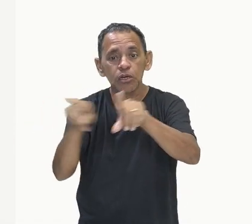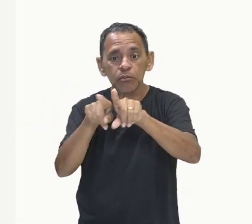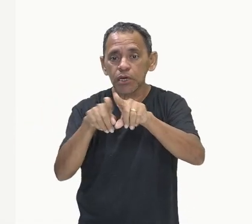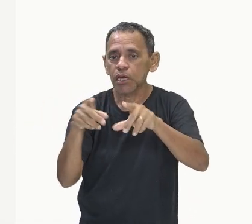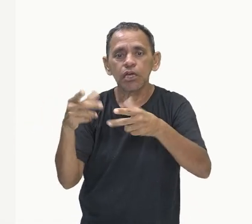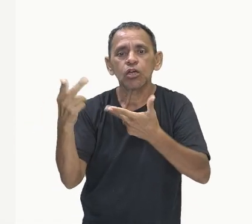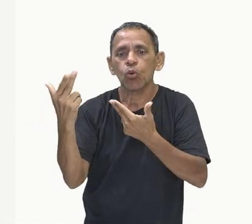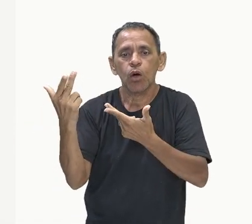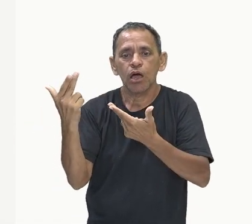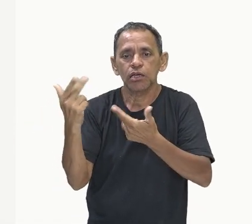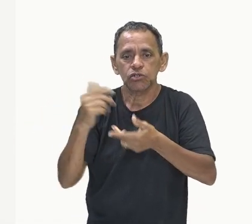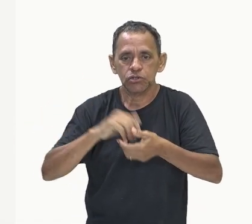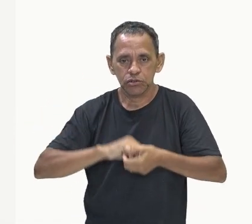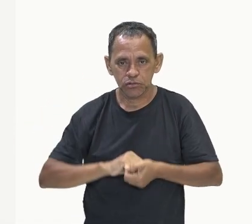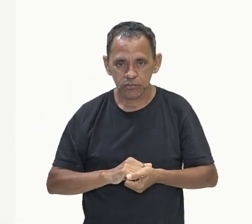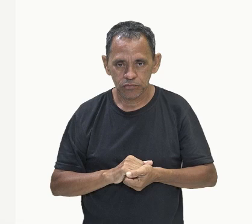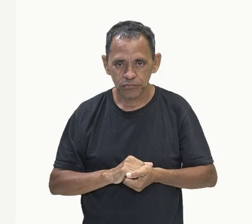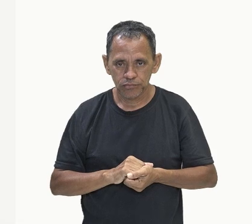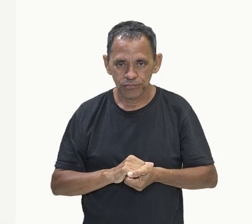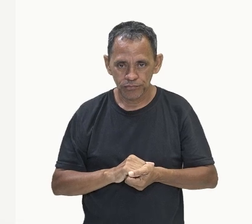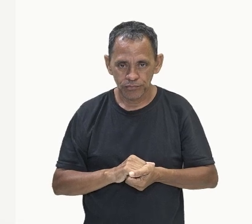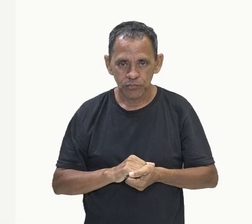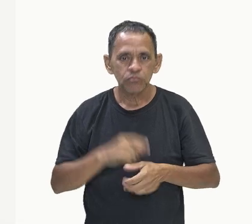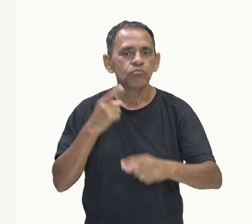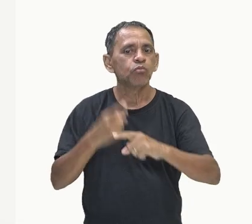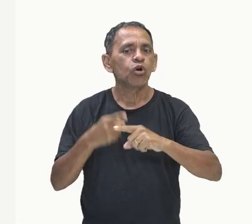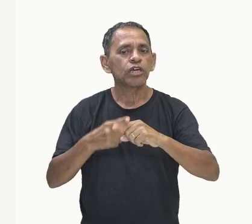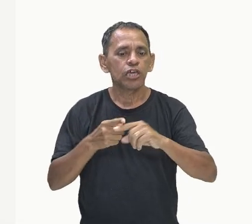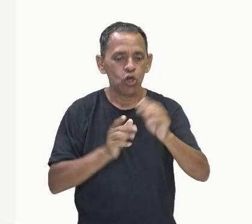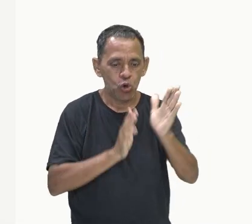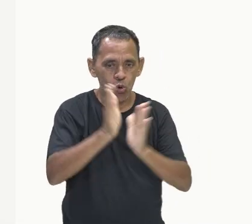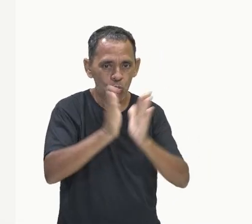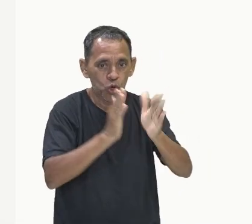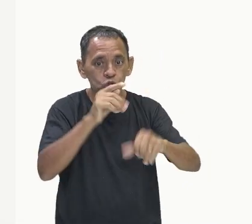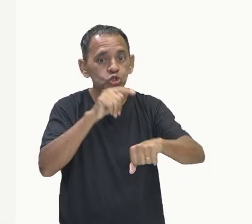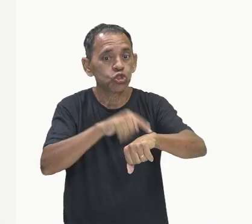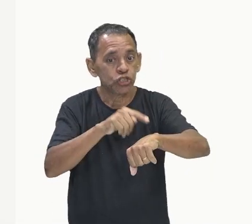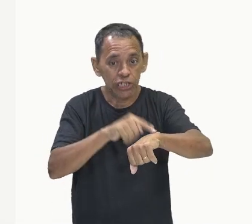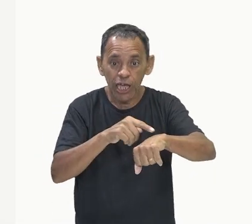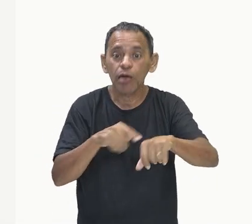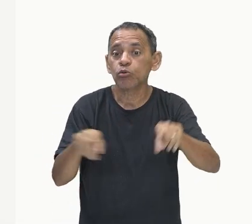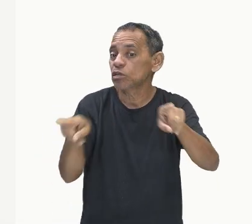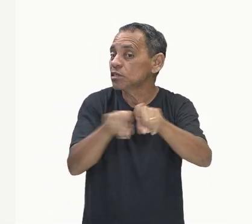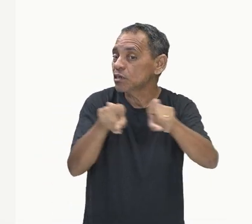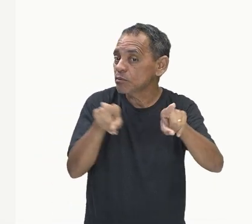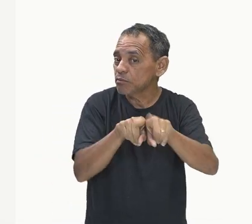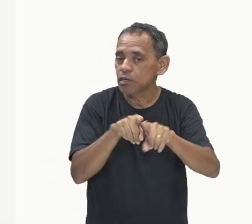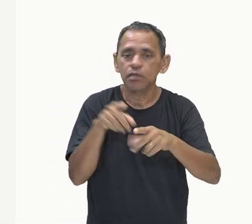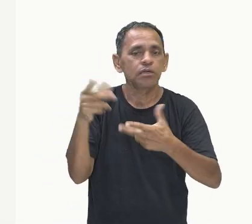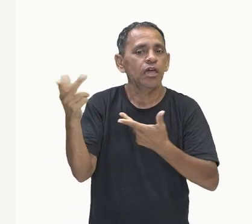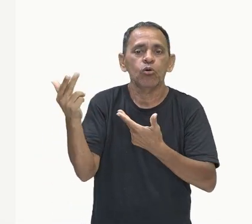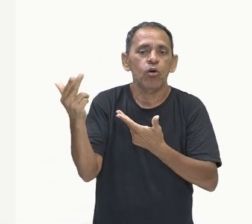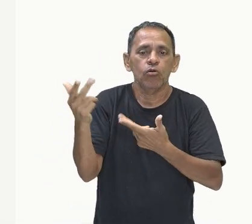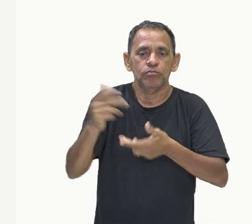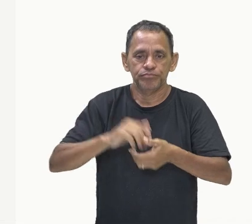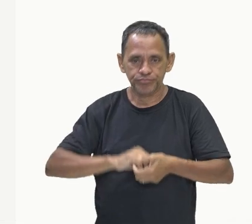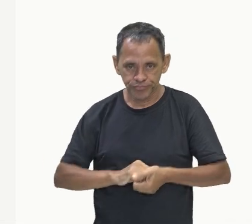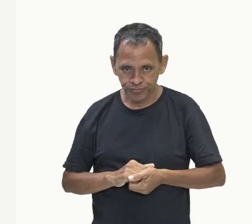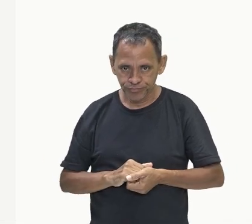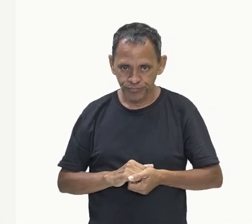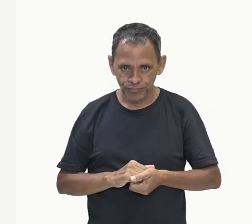são iguais, porque o intervalo de tempo aqui, para ele se movimentar nessas posições, é o